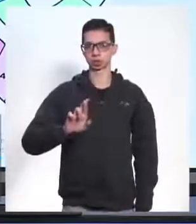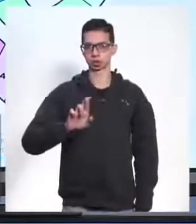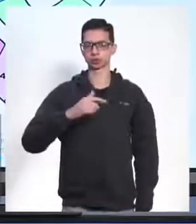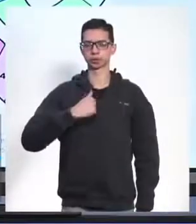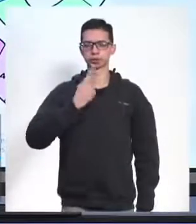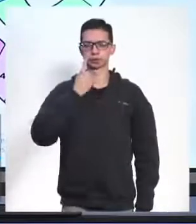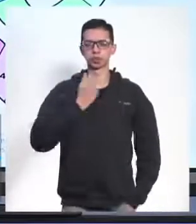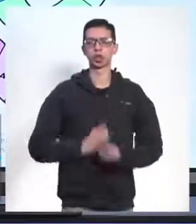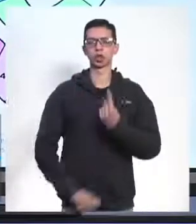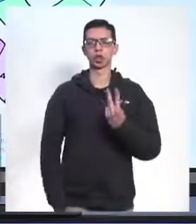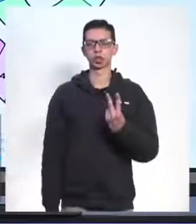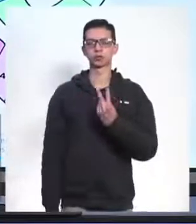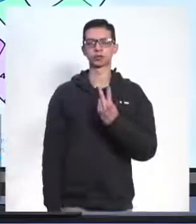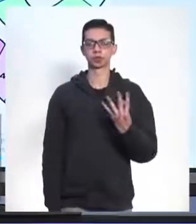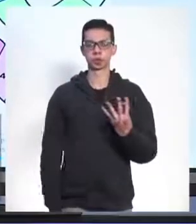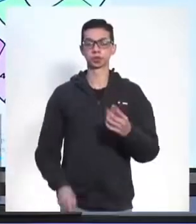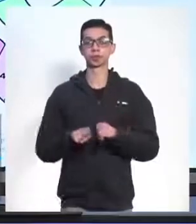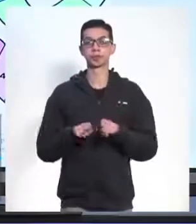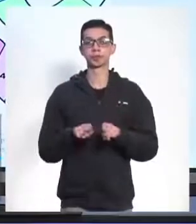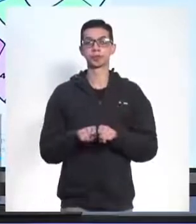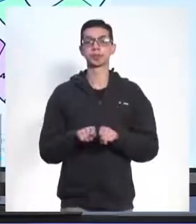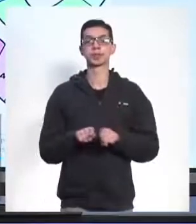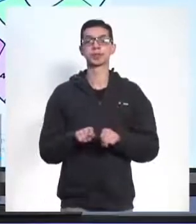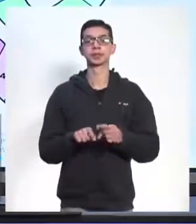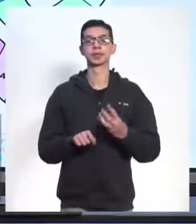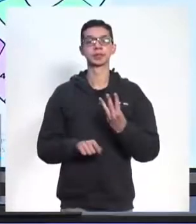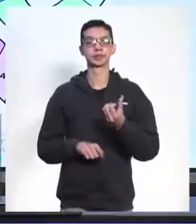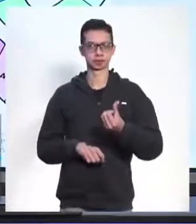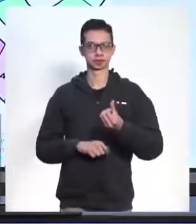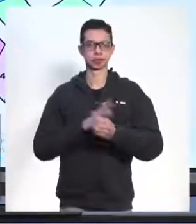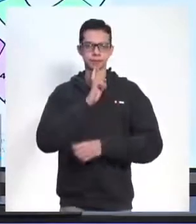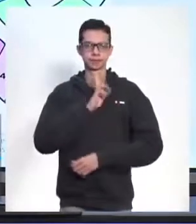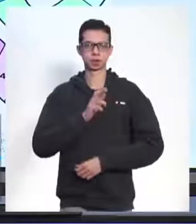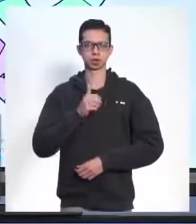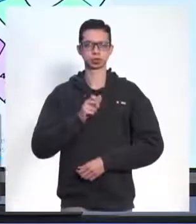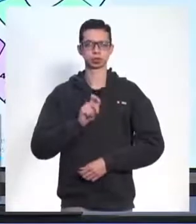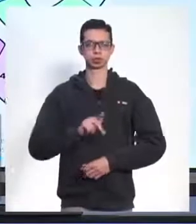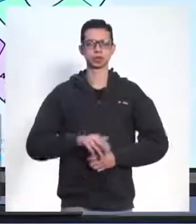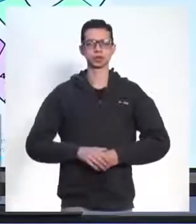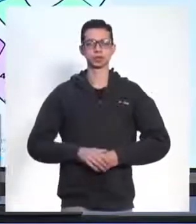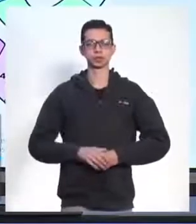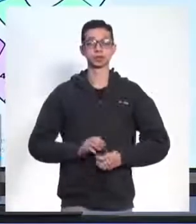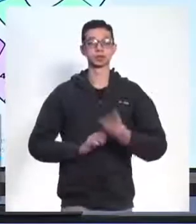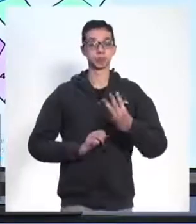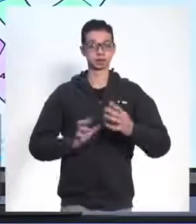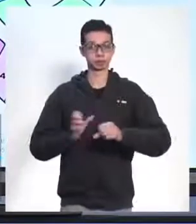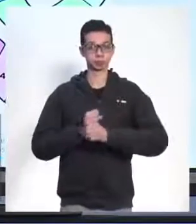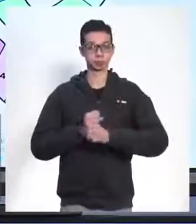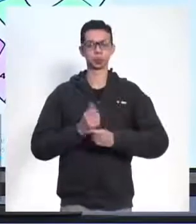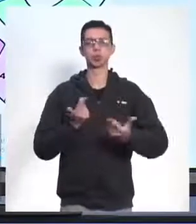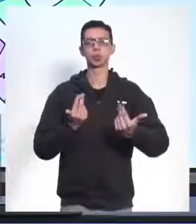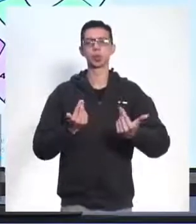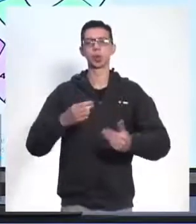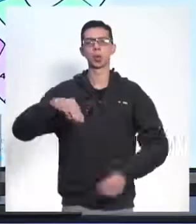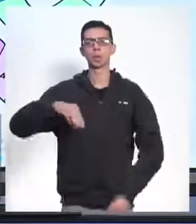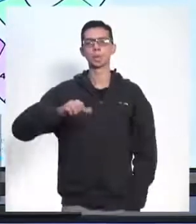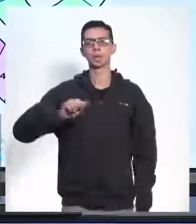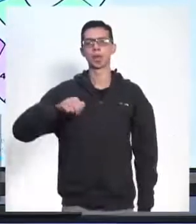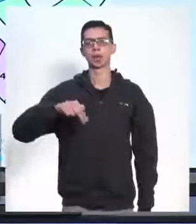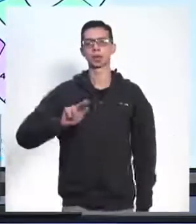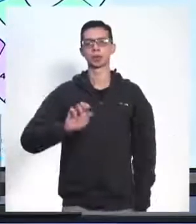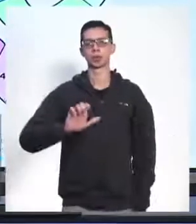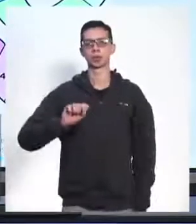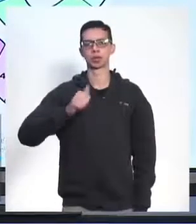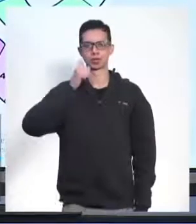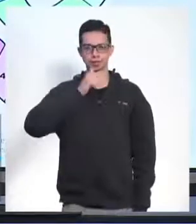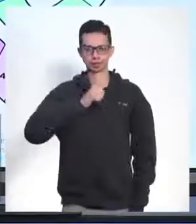o 24 e o 36 como resposta. Foi pelo menos 3 pontos aí. A mesma coisa da Manuela, mesma coisa